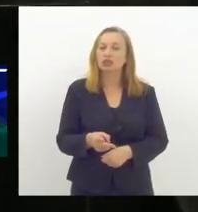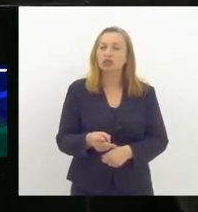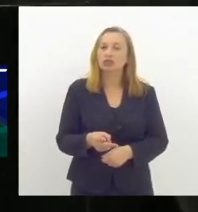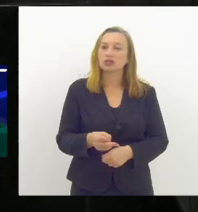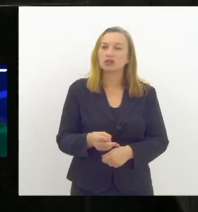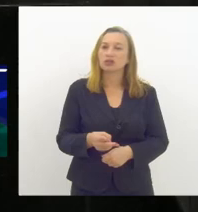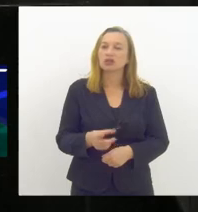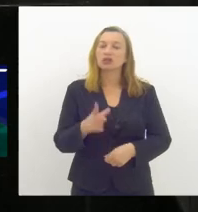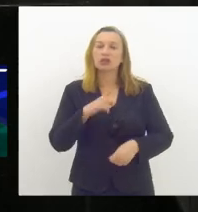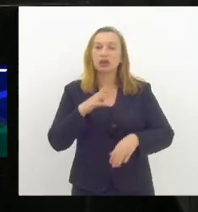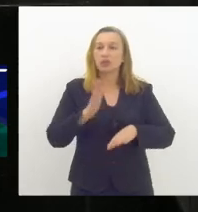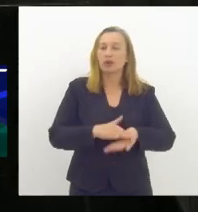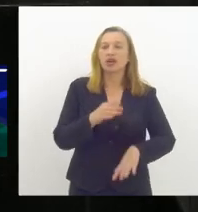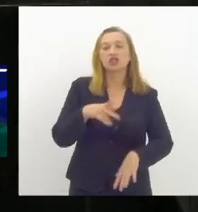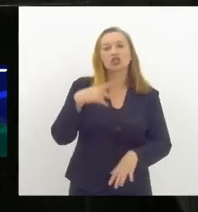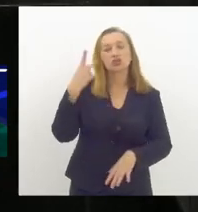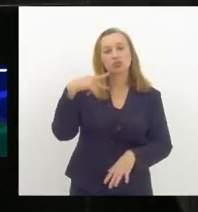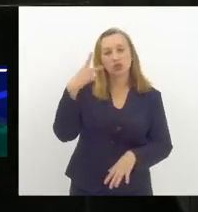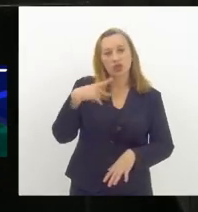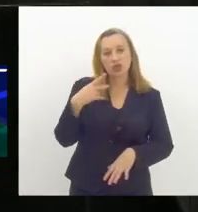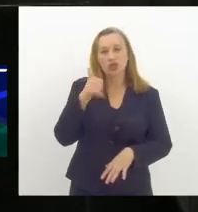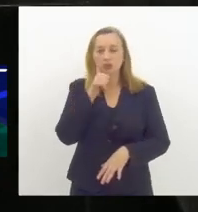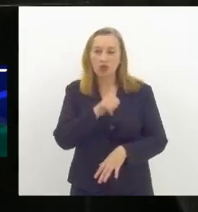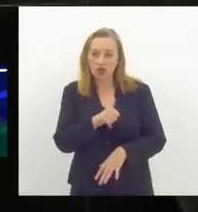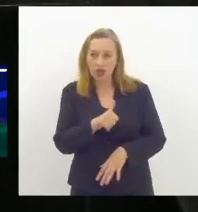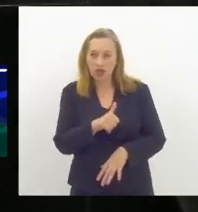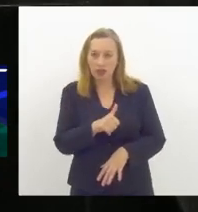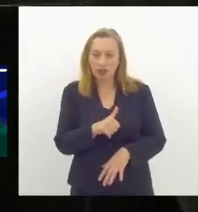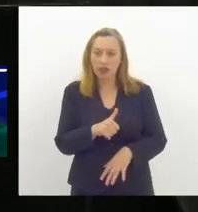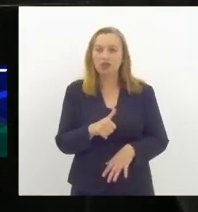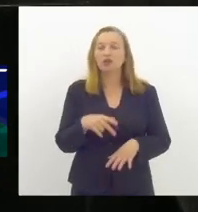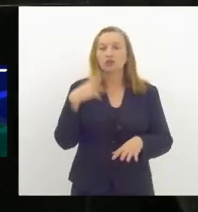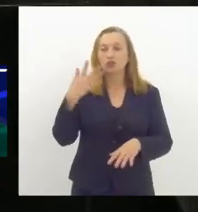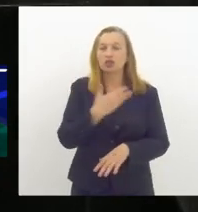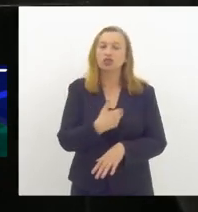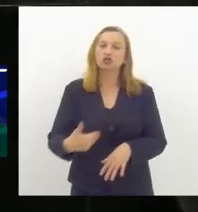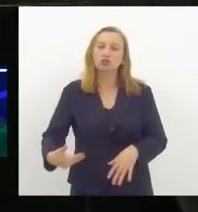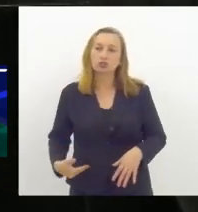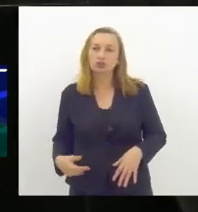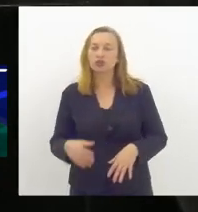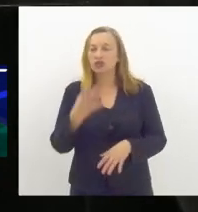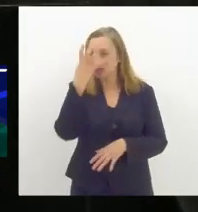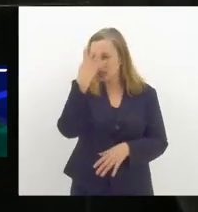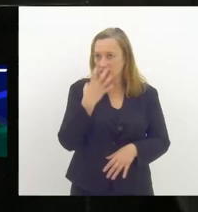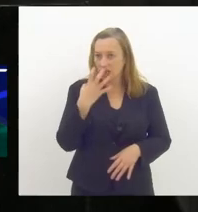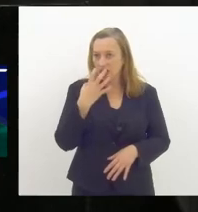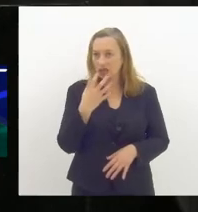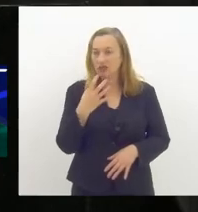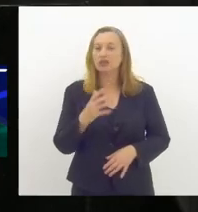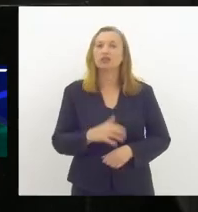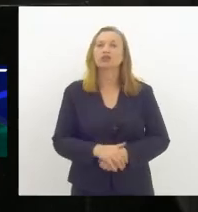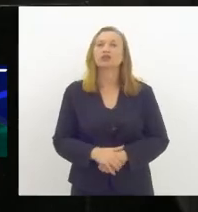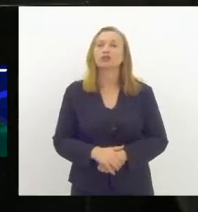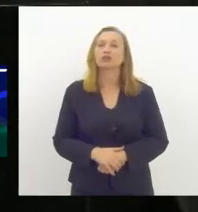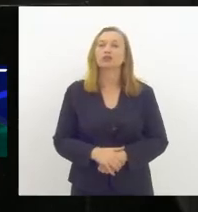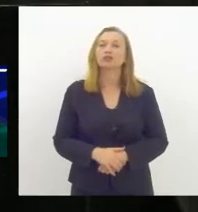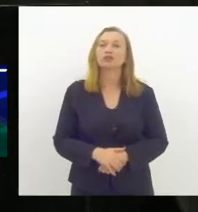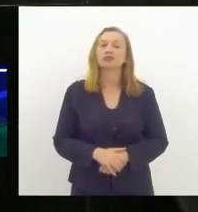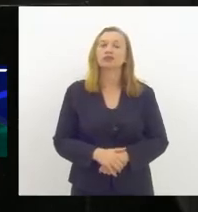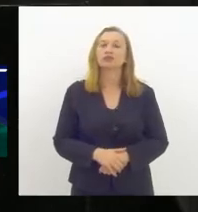participação da mulher e garantir que através de políticas públicas sérias sejam